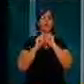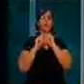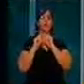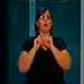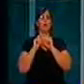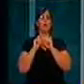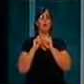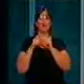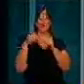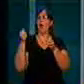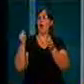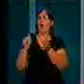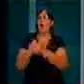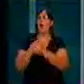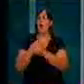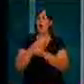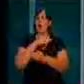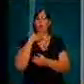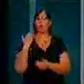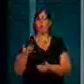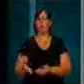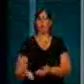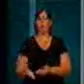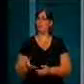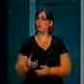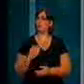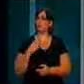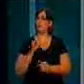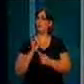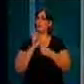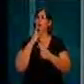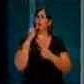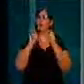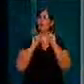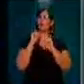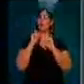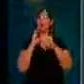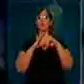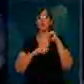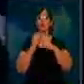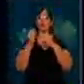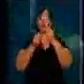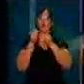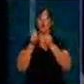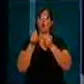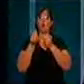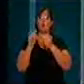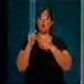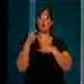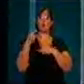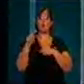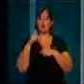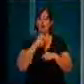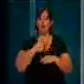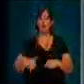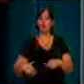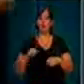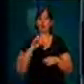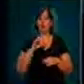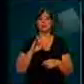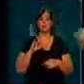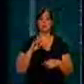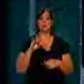ocultação de cadáveres. Refiro-me ao ajuizamento da ação pública civil que tramita perante a